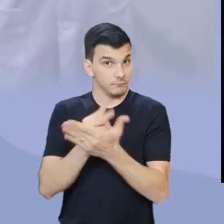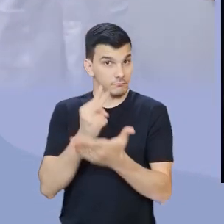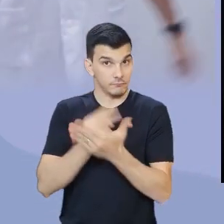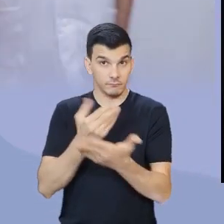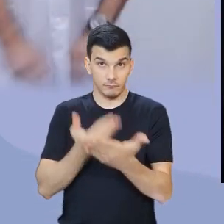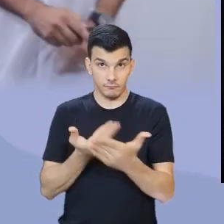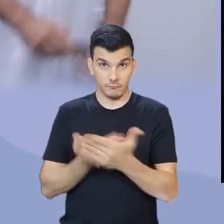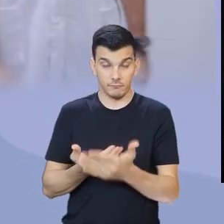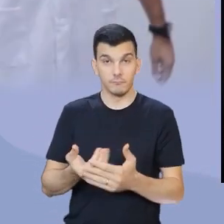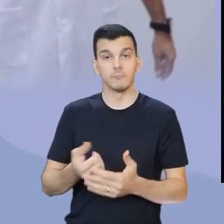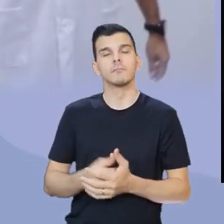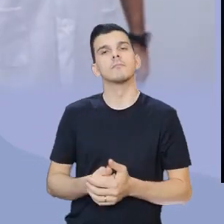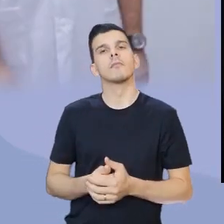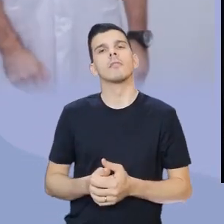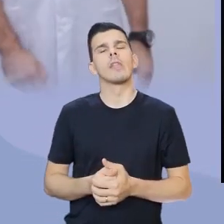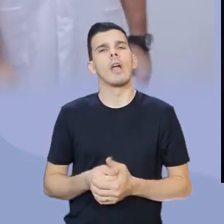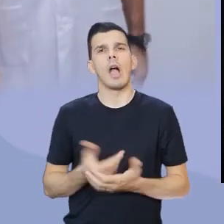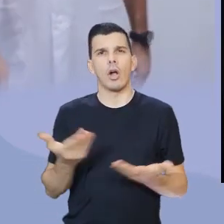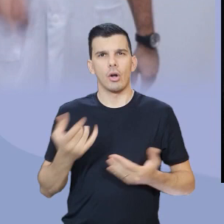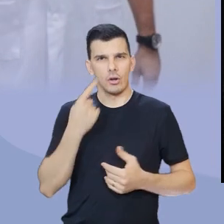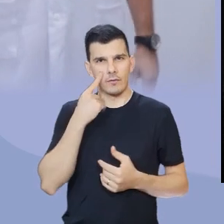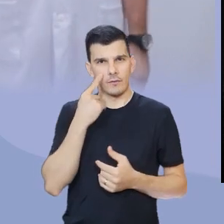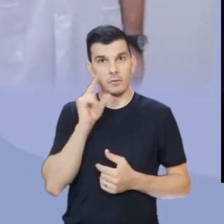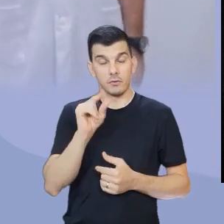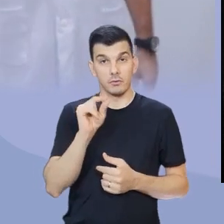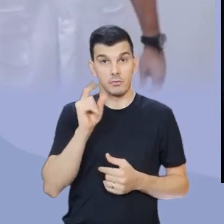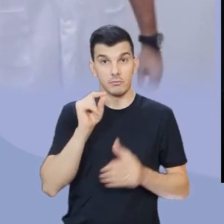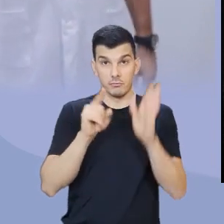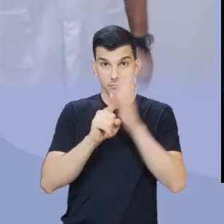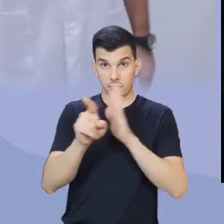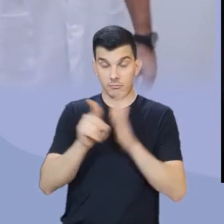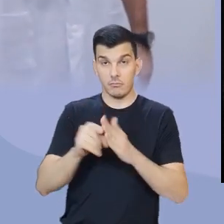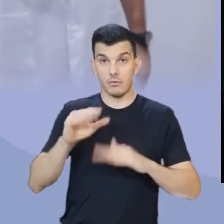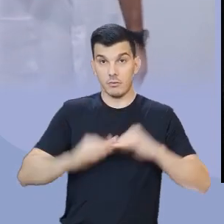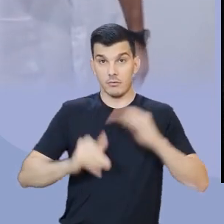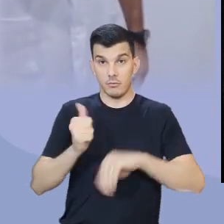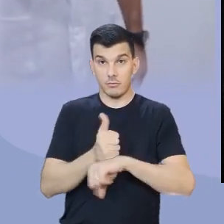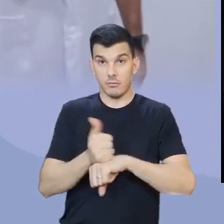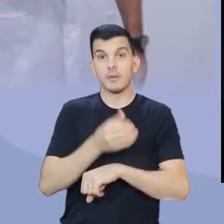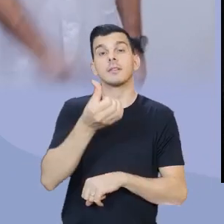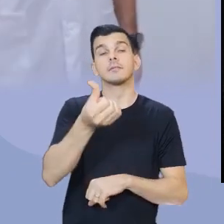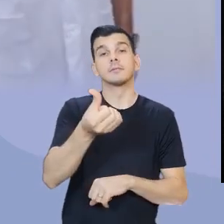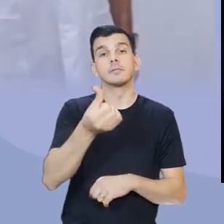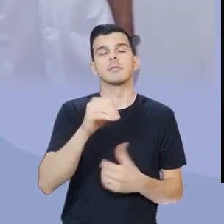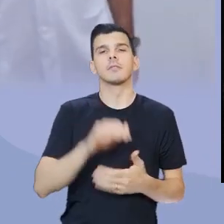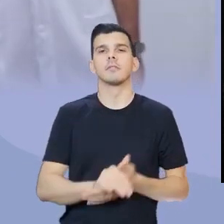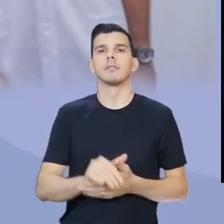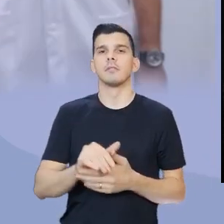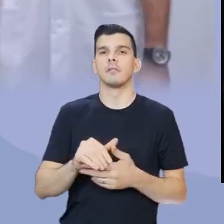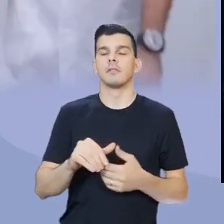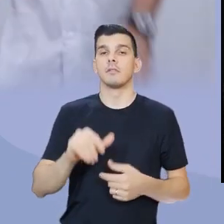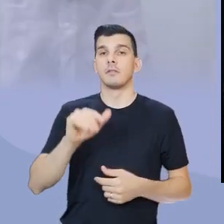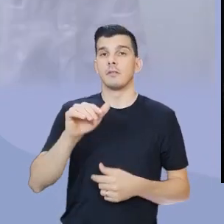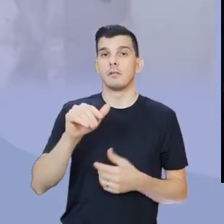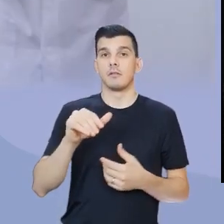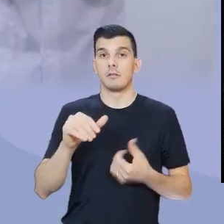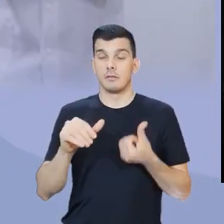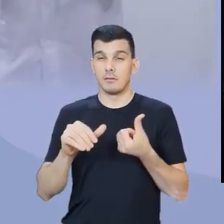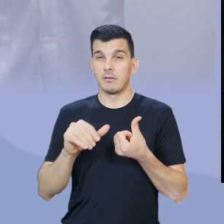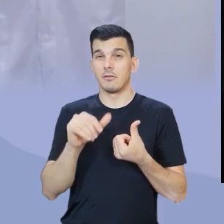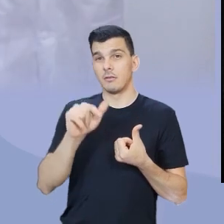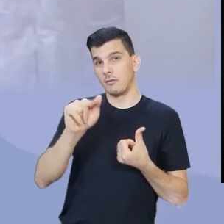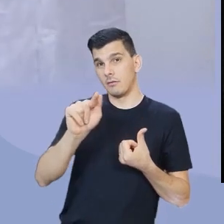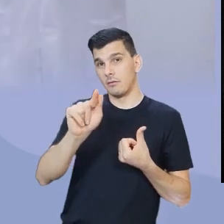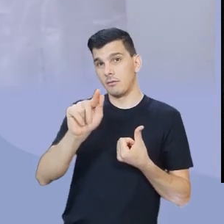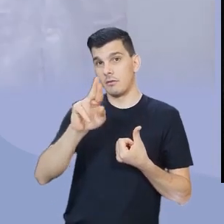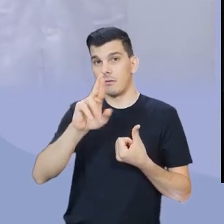Continuando nossa aula 25 aqui, agora a gente vai fazer uma questão na competência 6, na competência gráficos e tabelas. Talvez